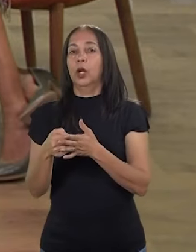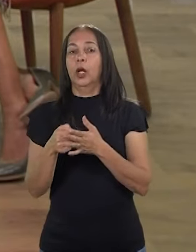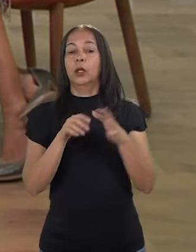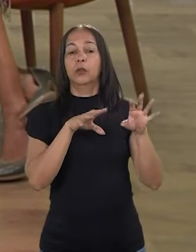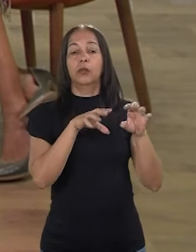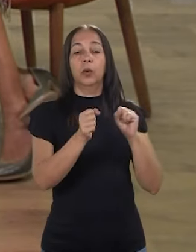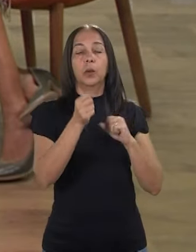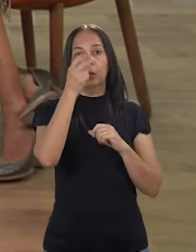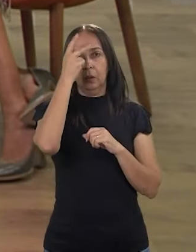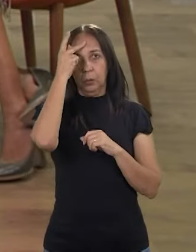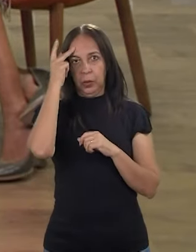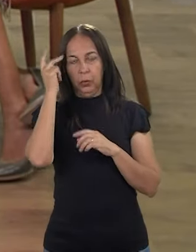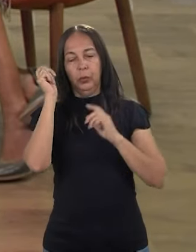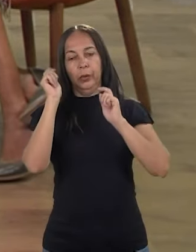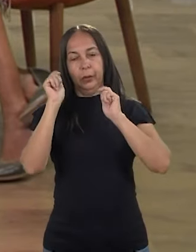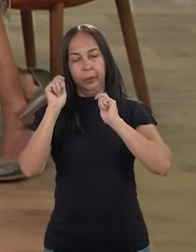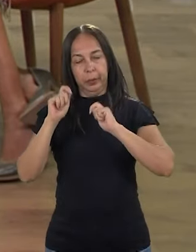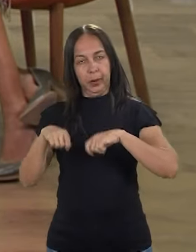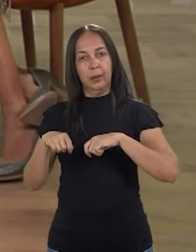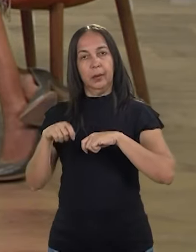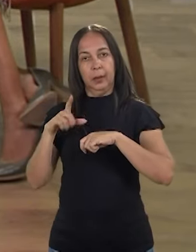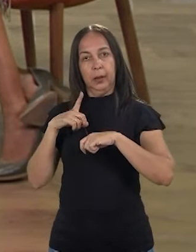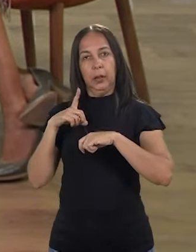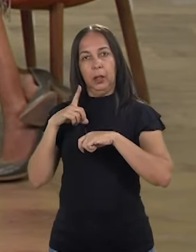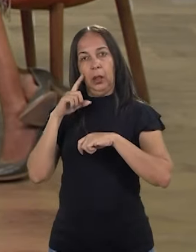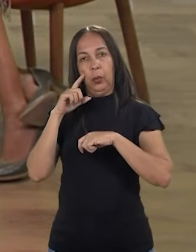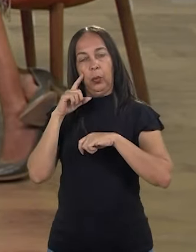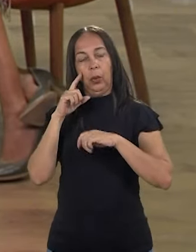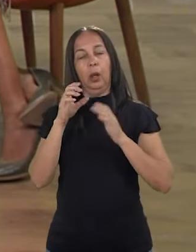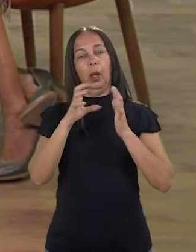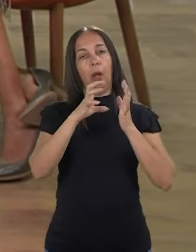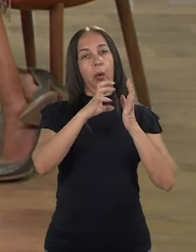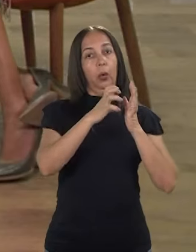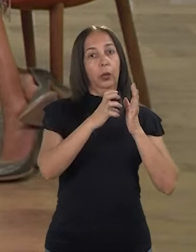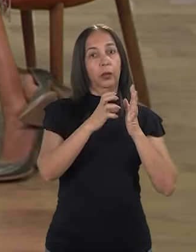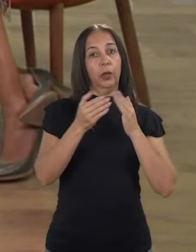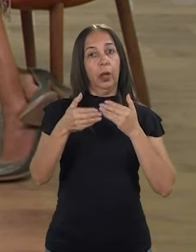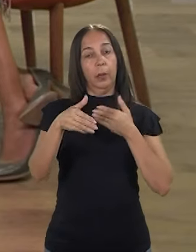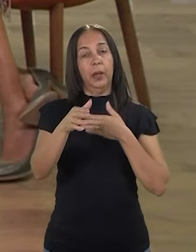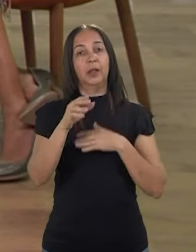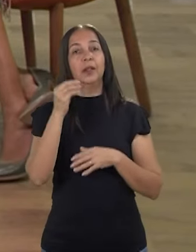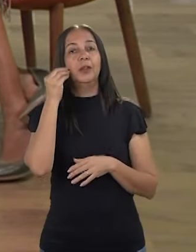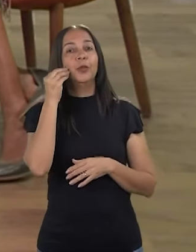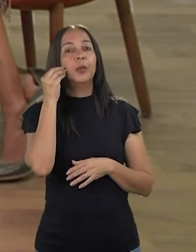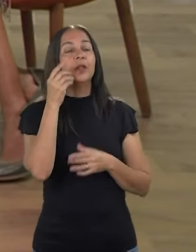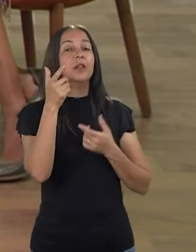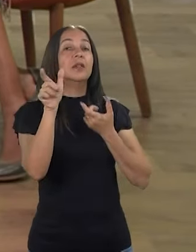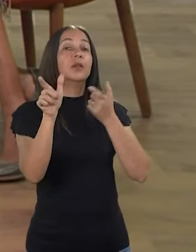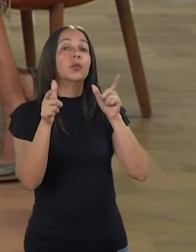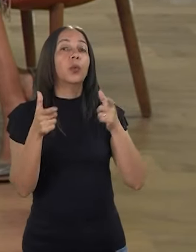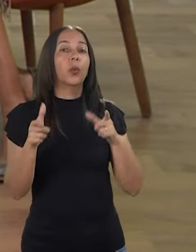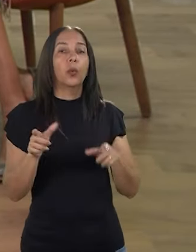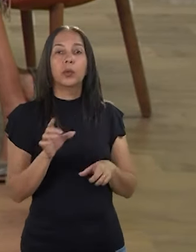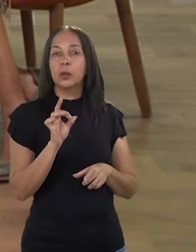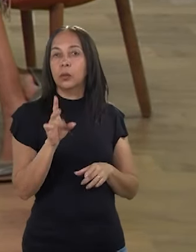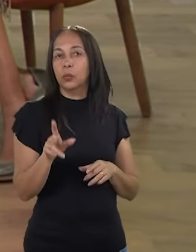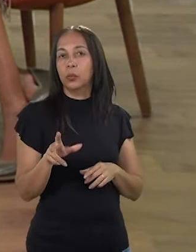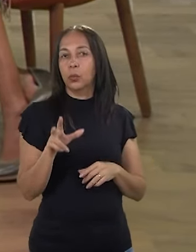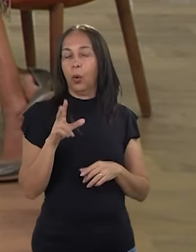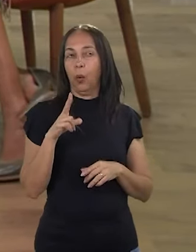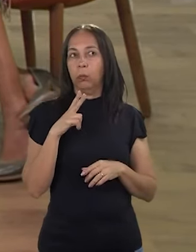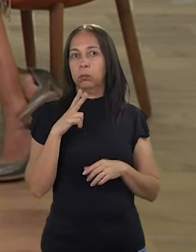tem que apostar na diversidade na na formação de pessoas capacitadas para codificar né a partir